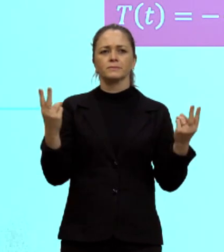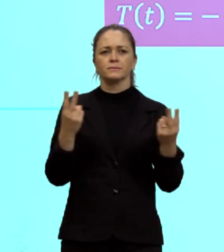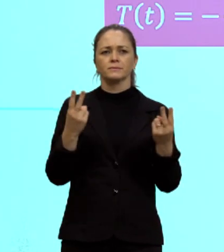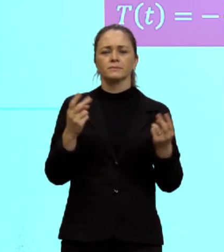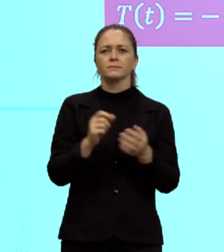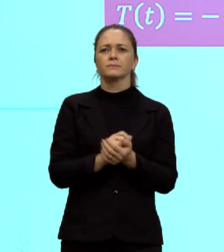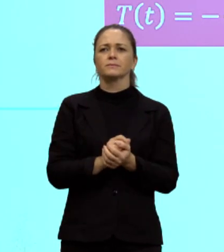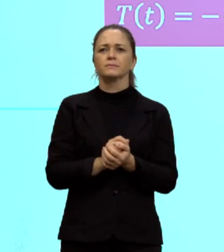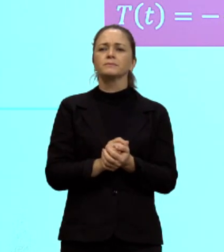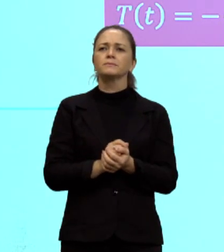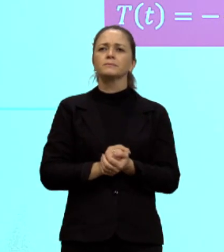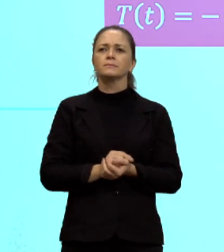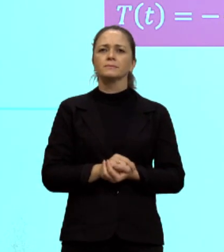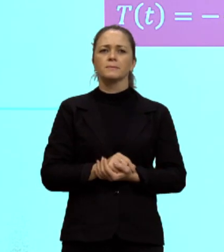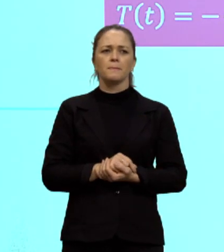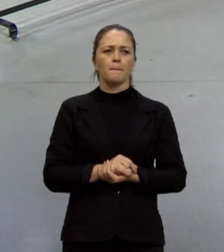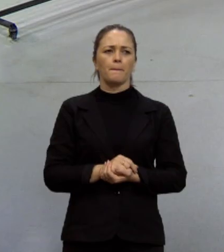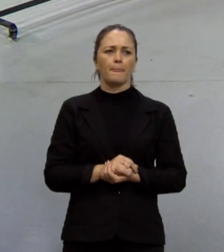lado.